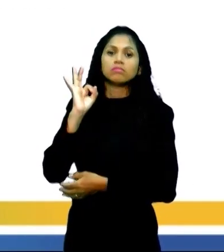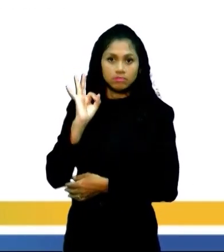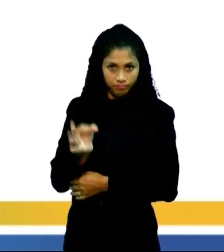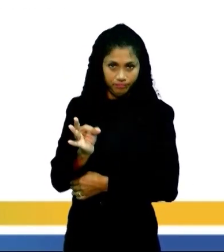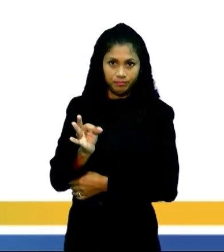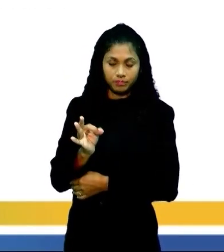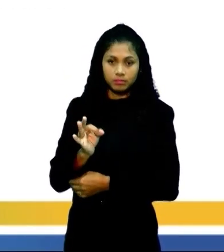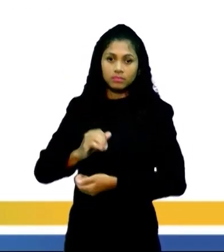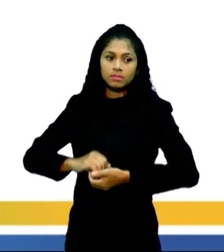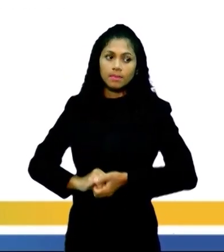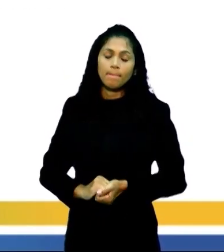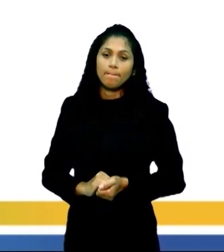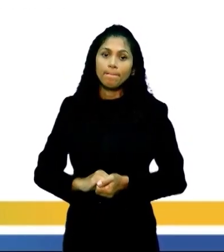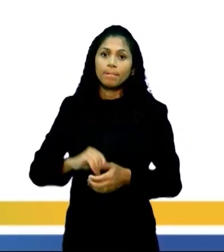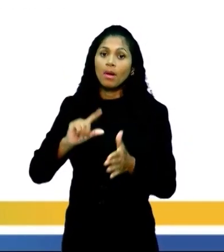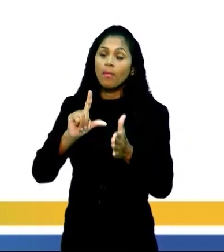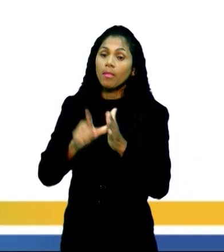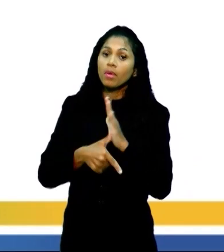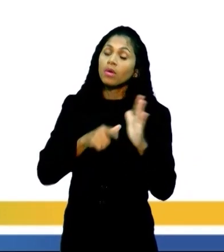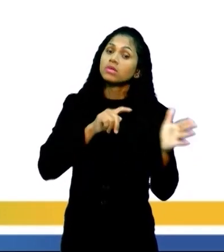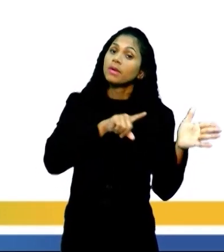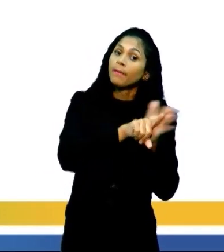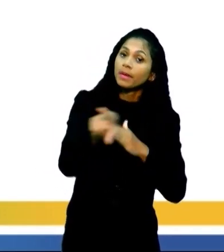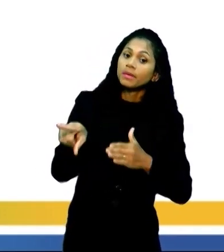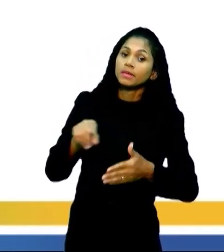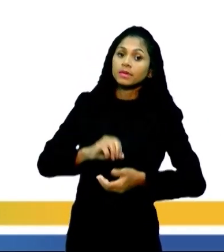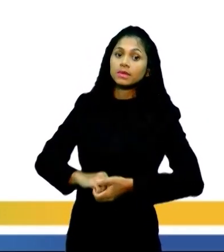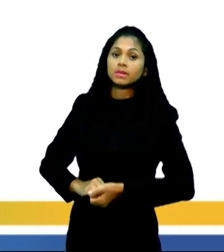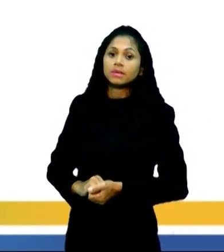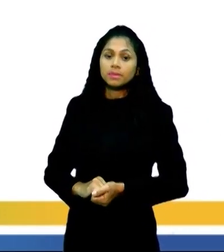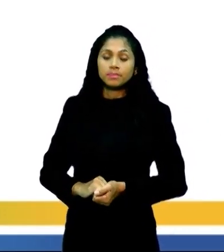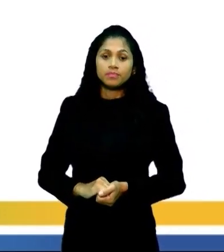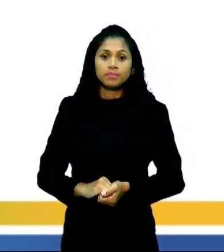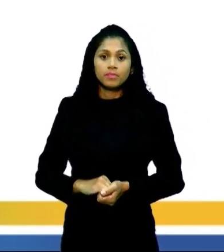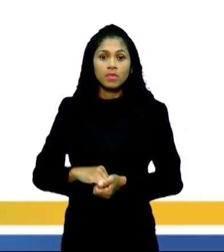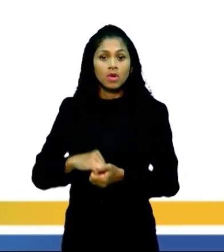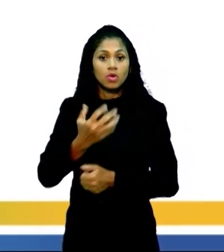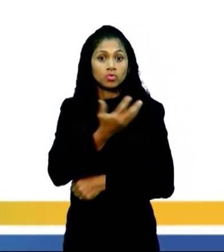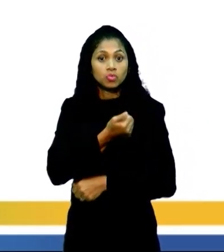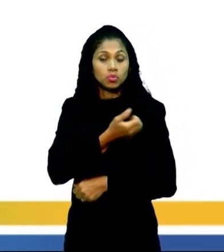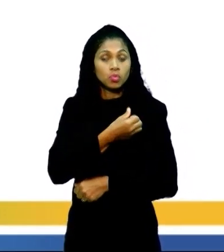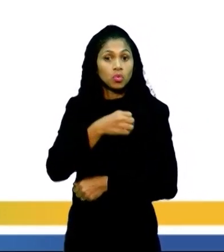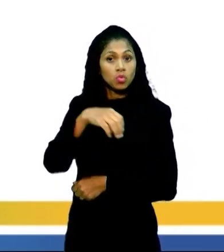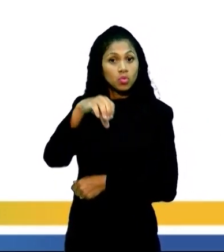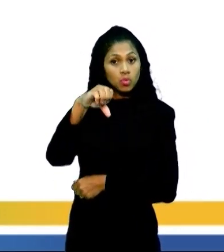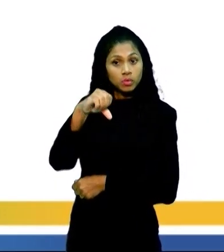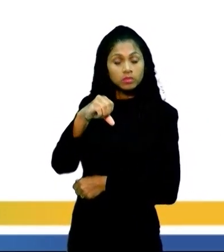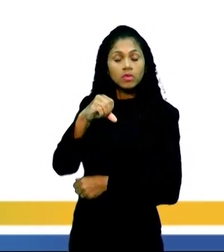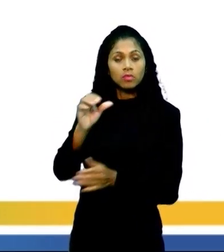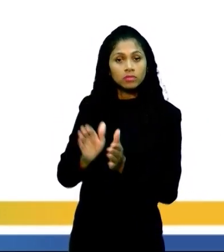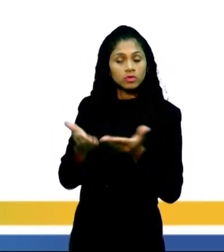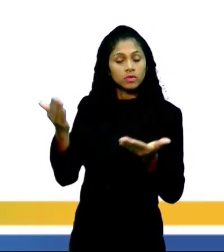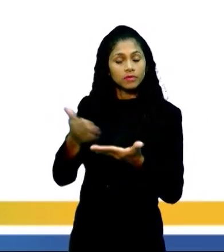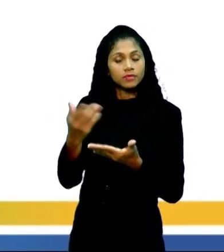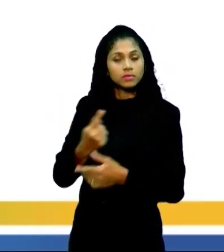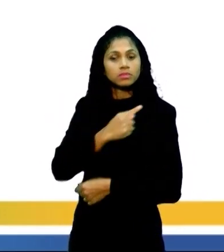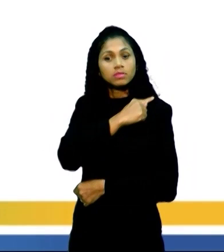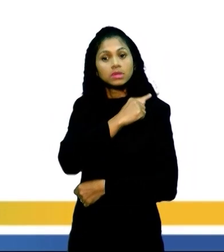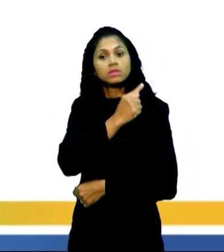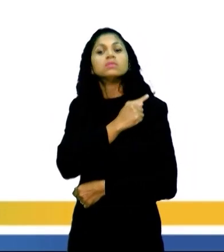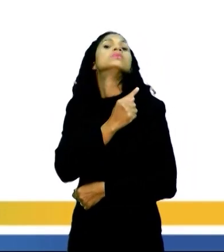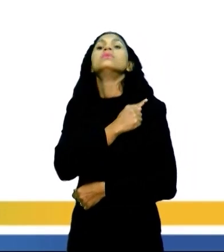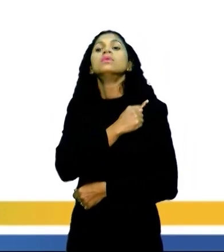Então vamos à próxima questão. Questão 9 está no livro do primeiro ano, a prova